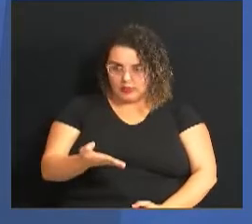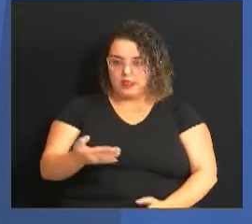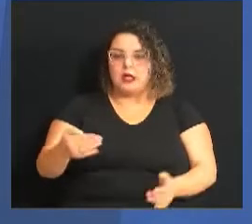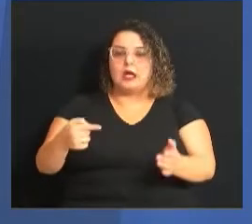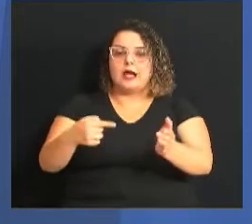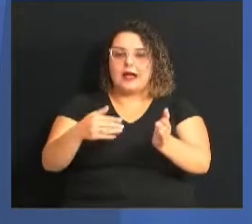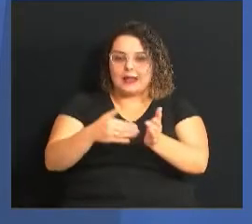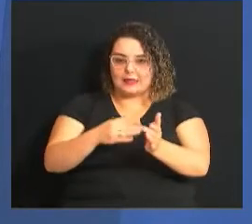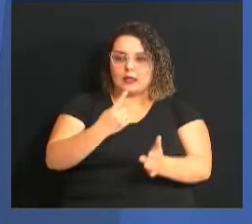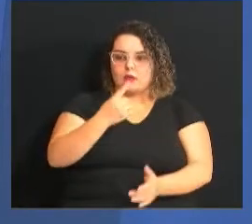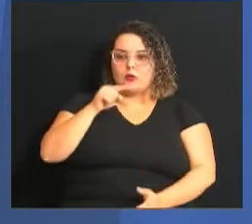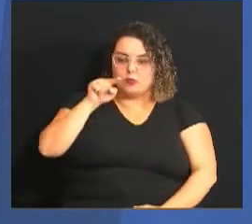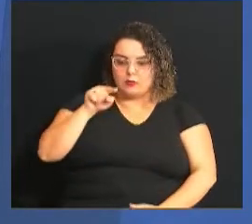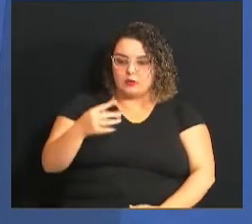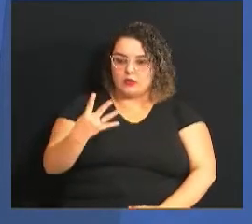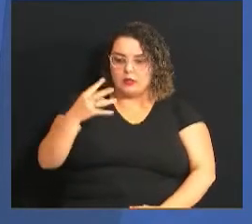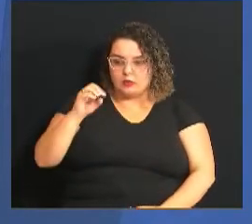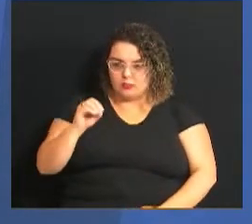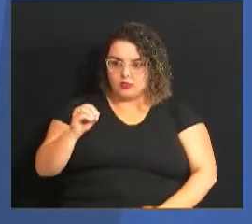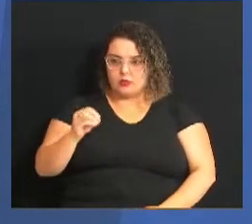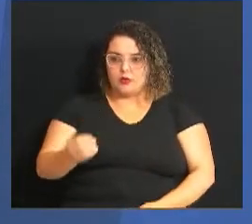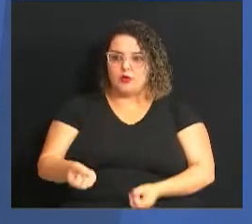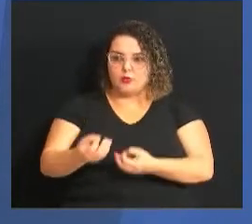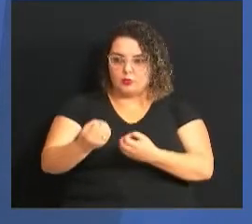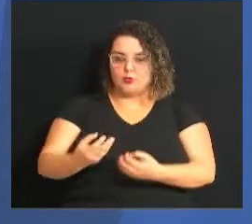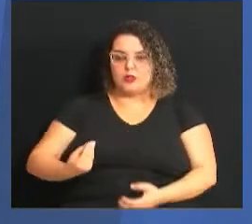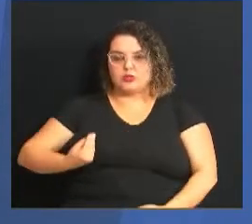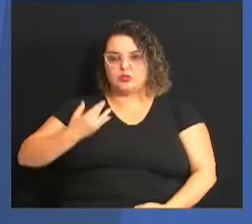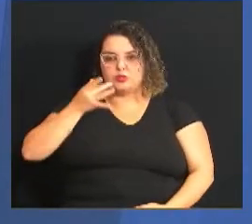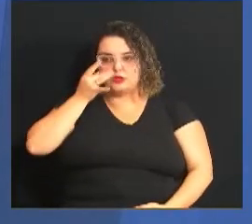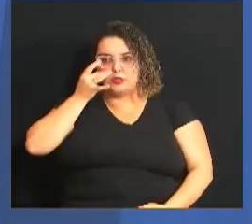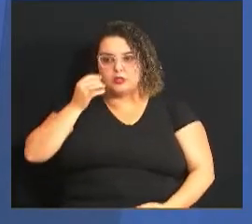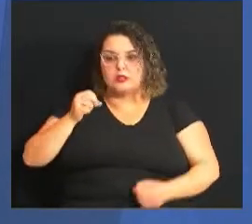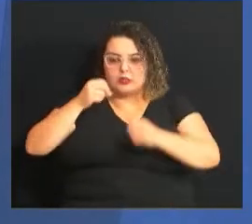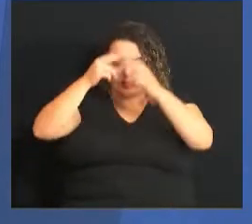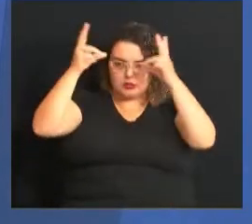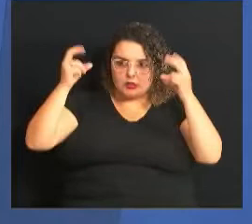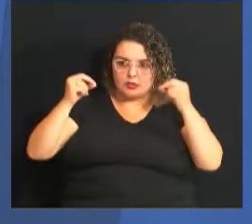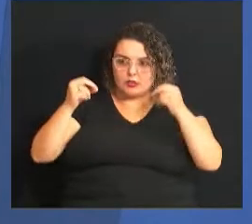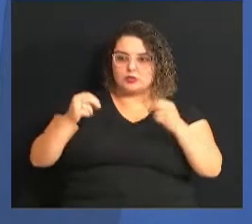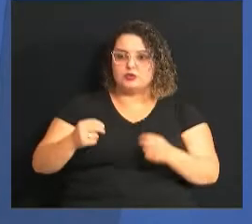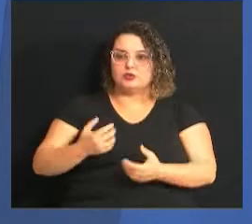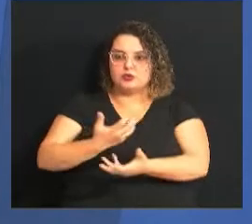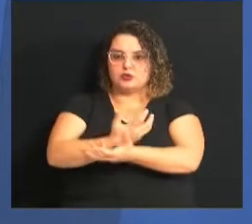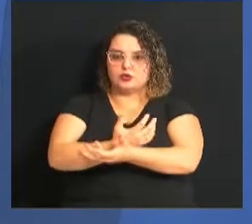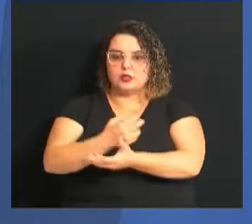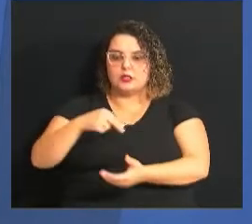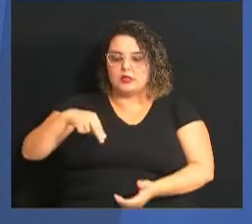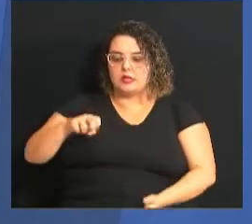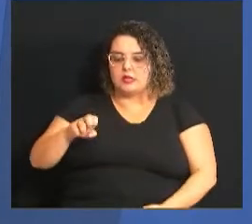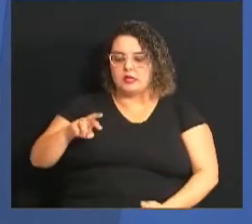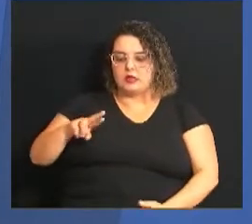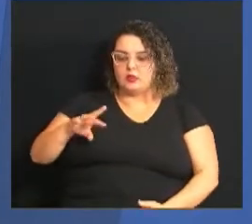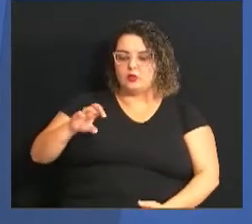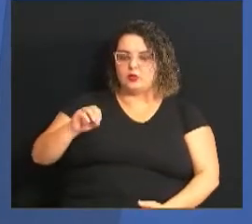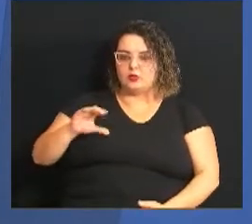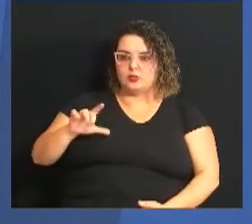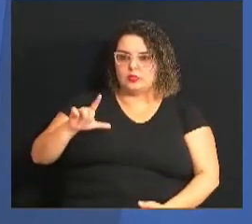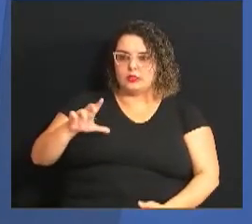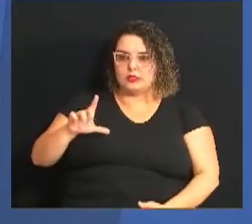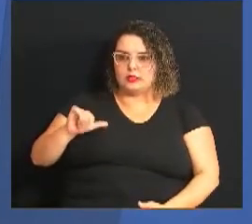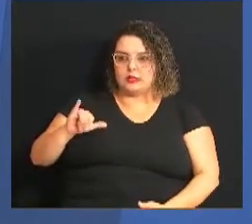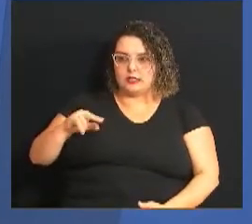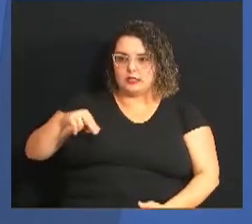1h45, com boletim médico presencial. Já na enfermaria de ortopedia neuroclínica, a visita das 3